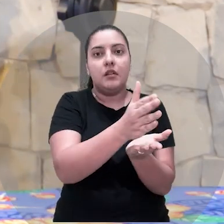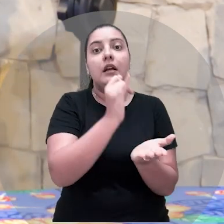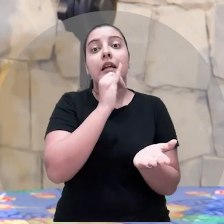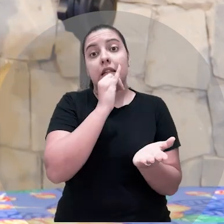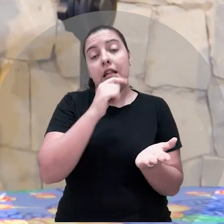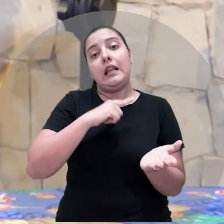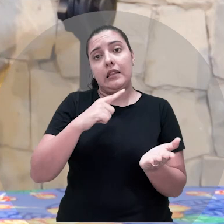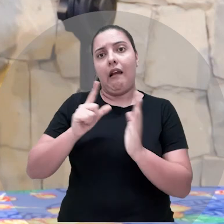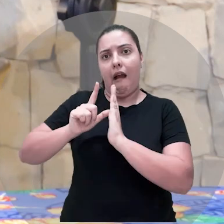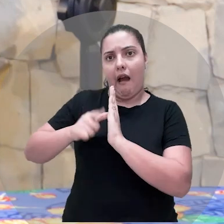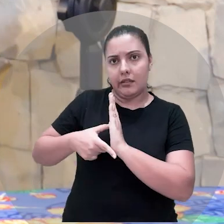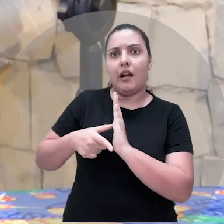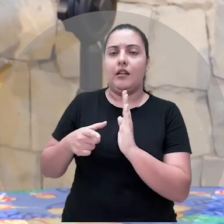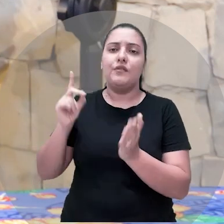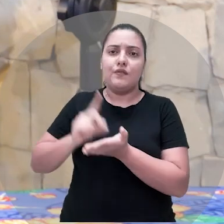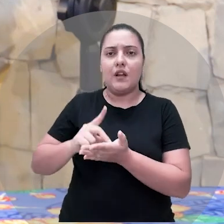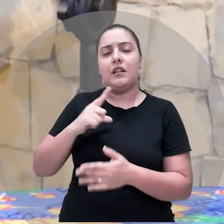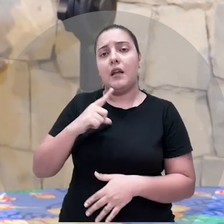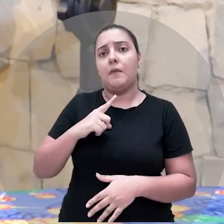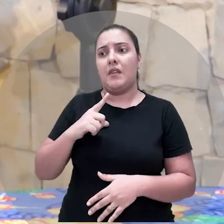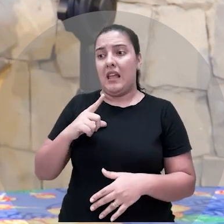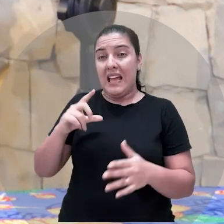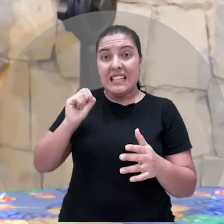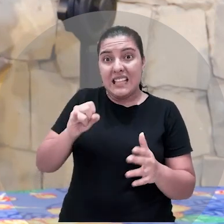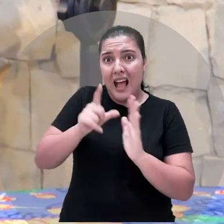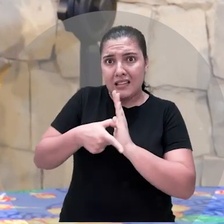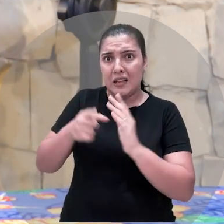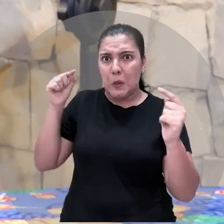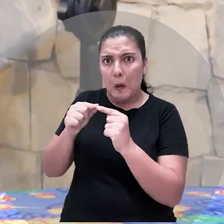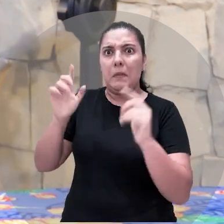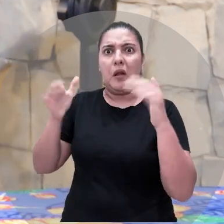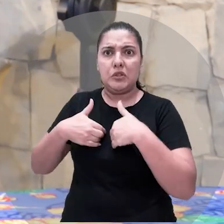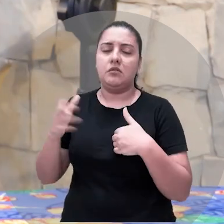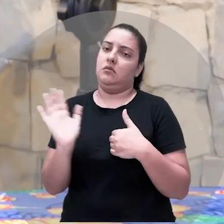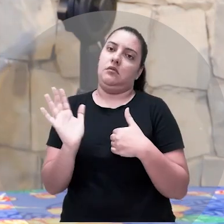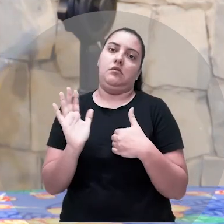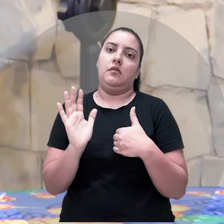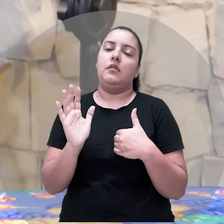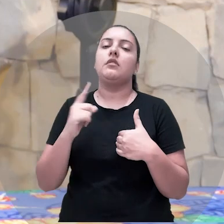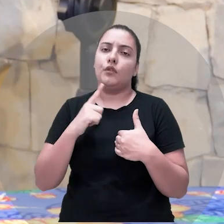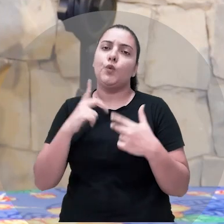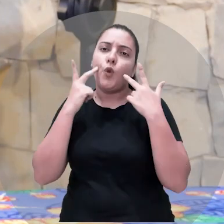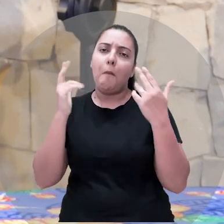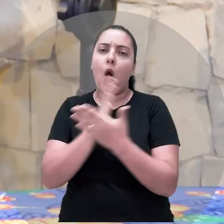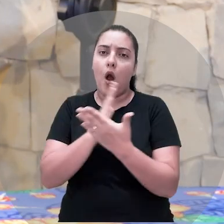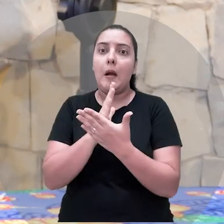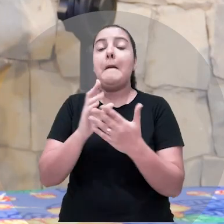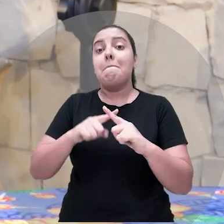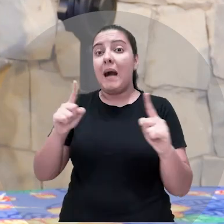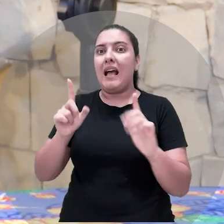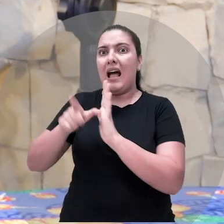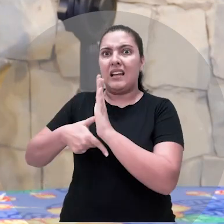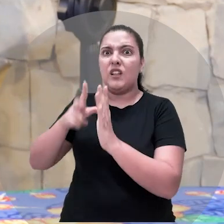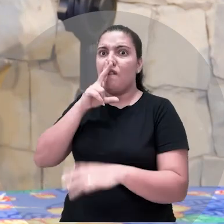existe o atraso no desenvolvimento que não necessariamente é significa que a criança com meses é autista né mas